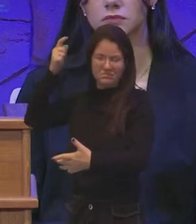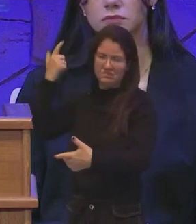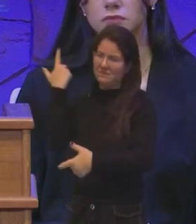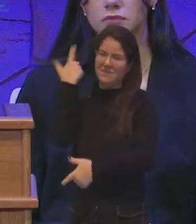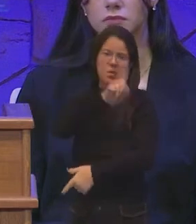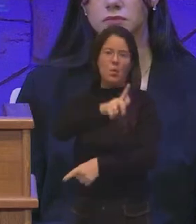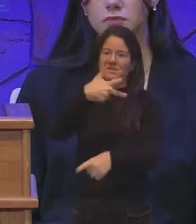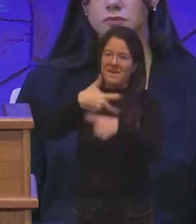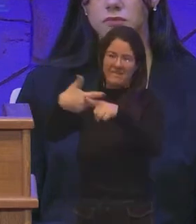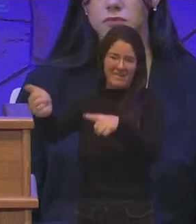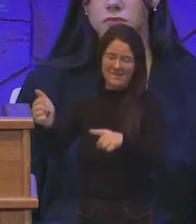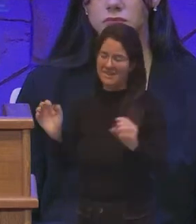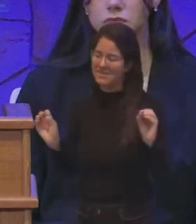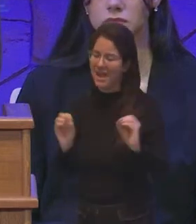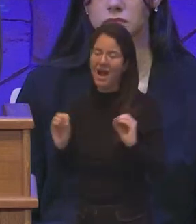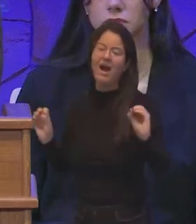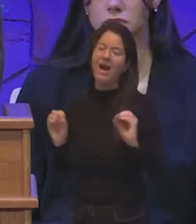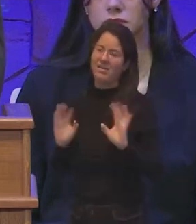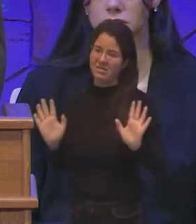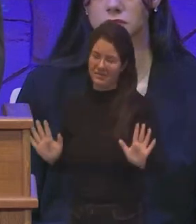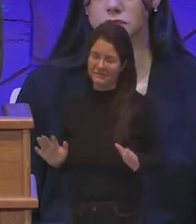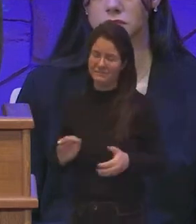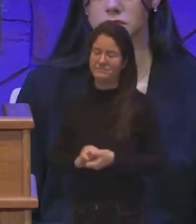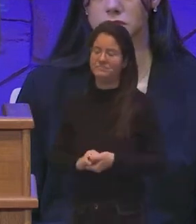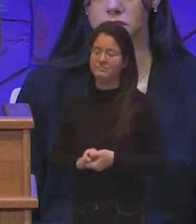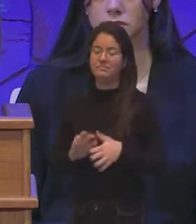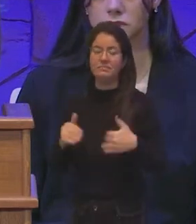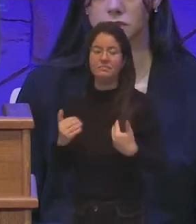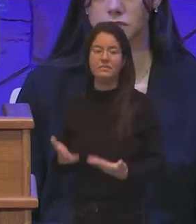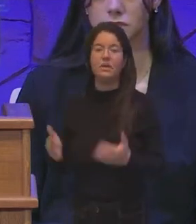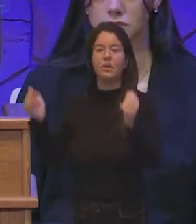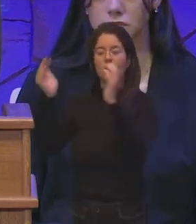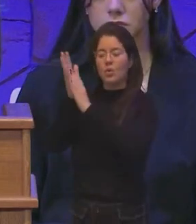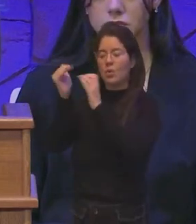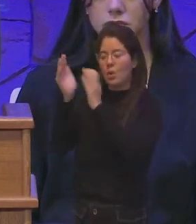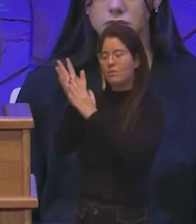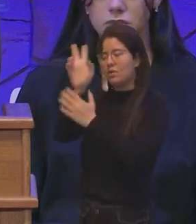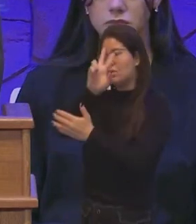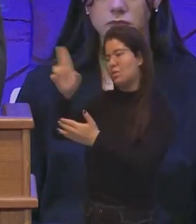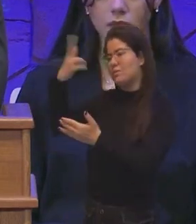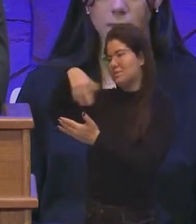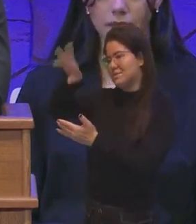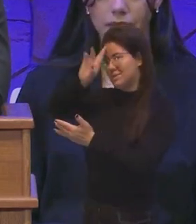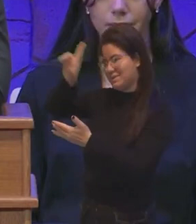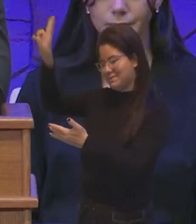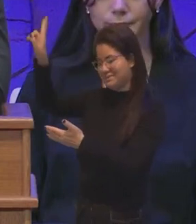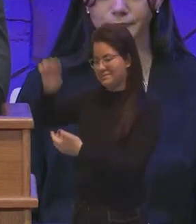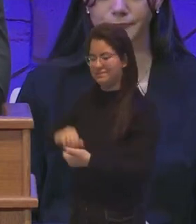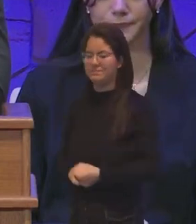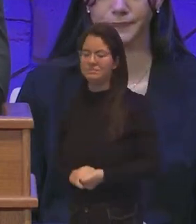potestades, os principados deste mundo. Meus irmãos, louvado seja o nome do Senhor.